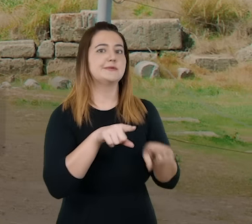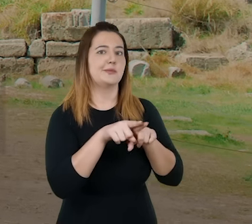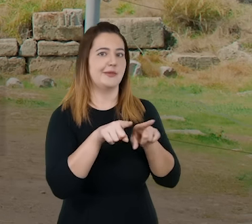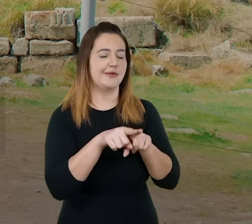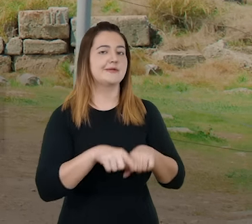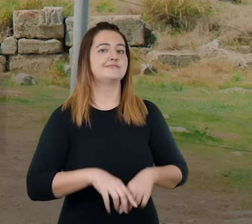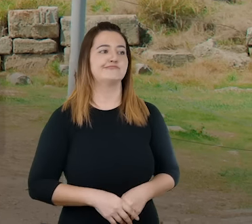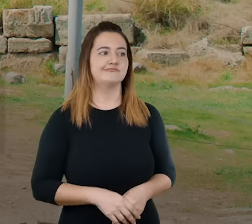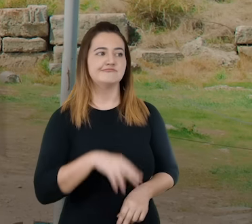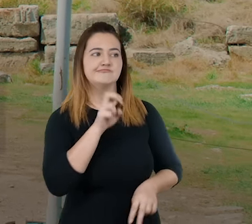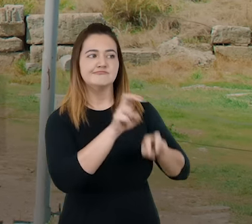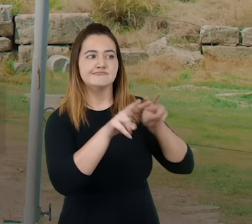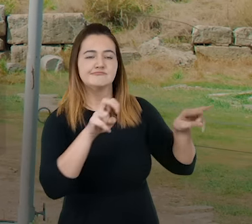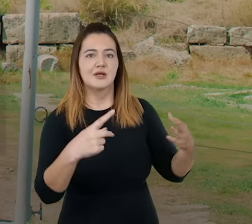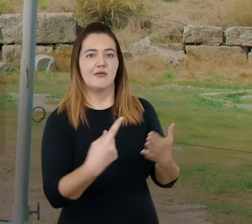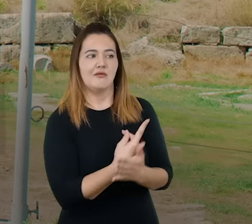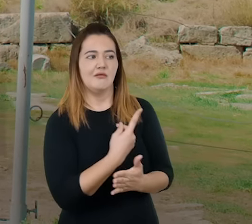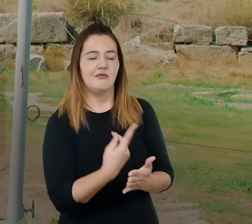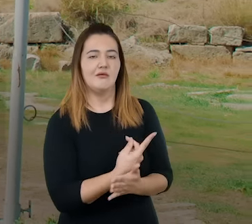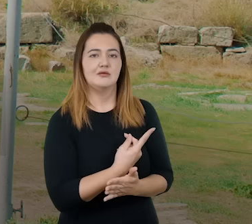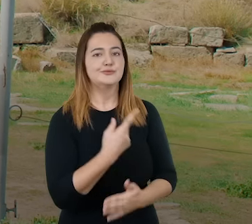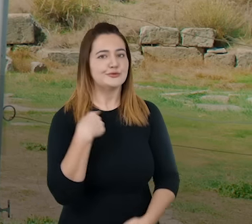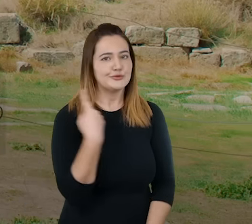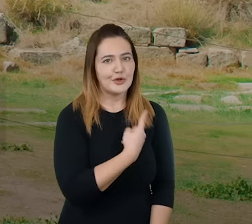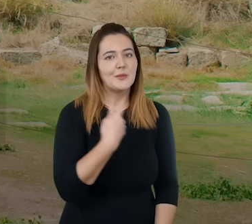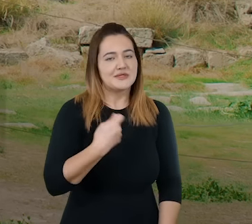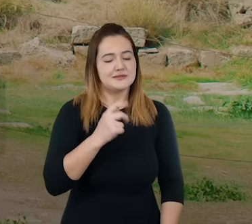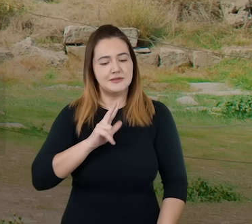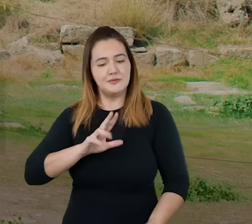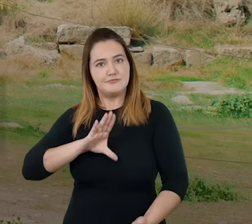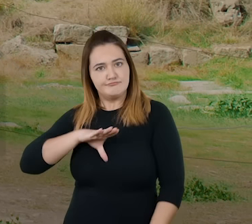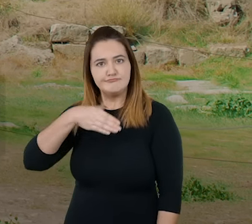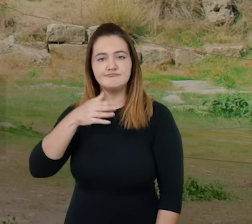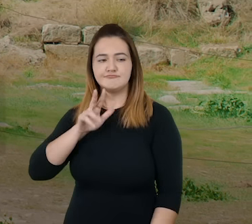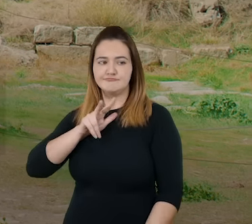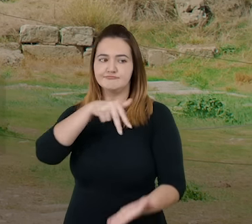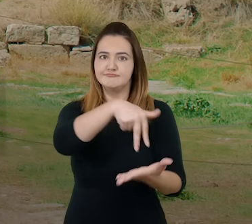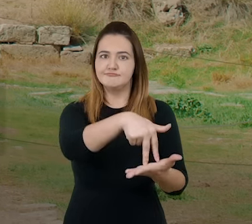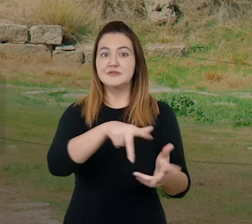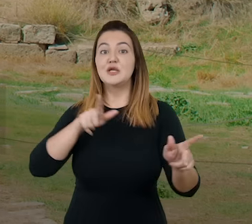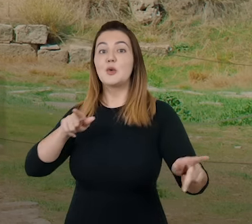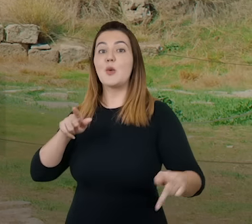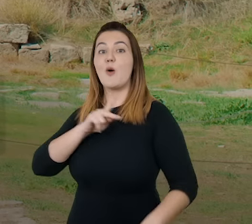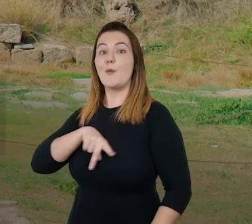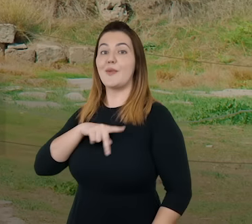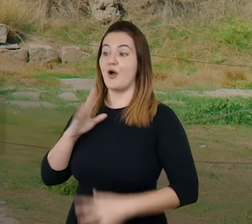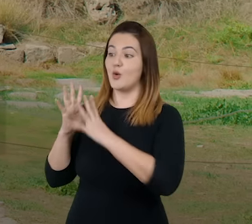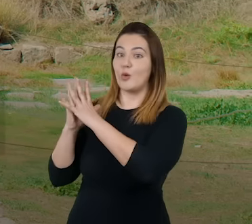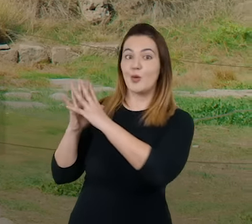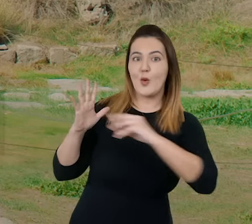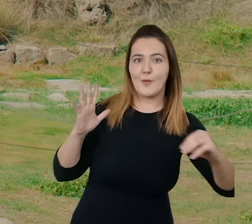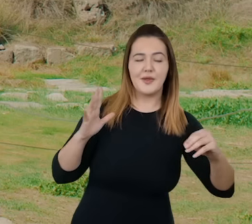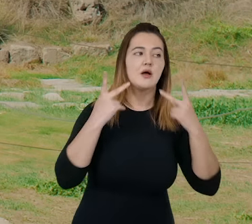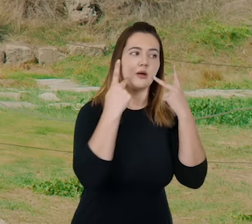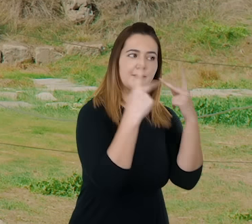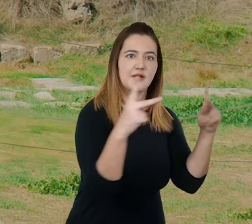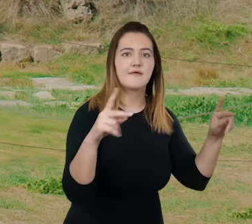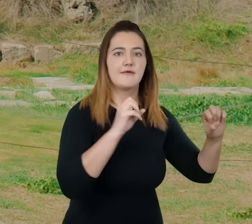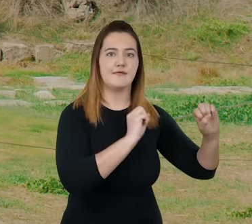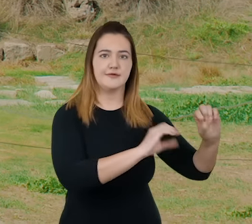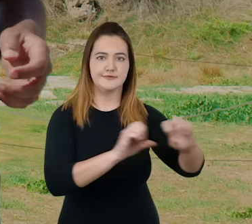hoje. Ou seja, precisamos, mais uma vez, de pessoas com o mesmo espírito do apóstolo Paulo para pregar aos